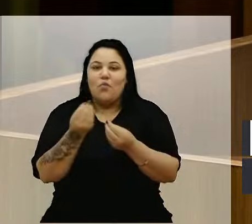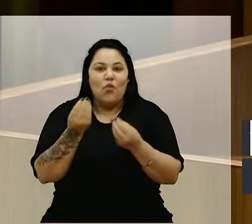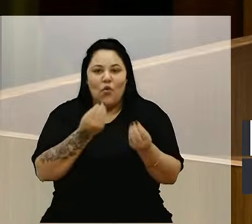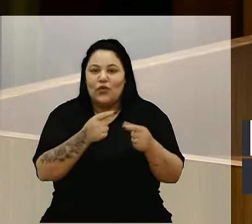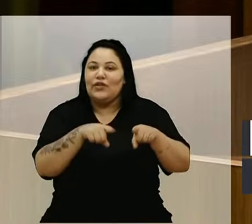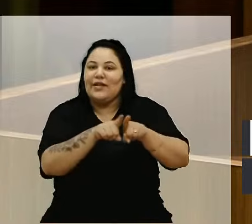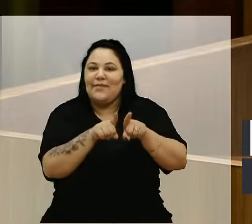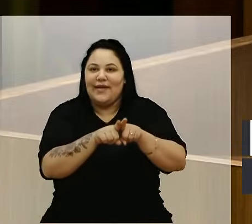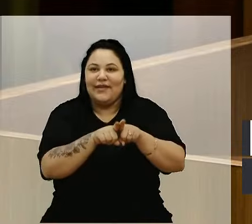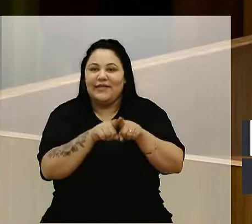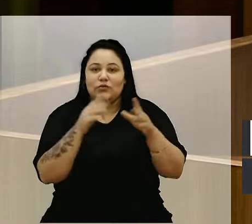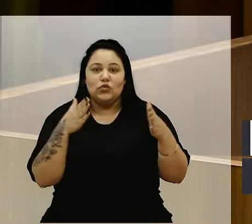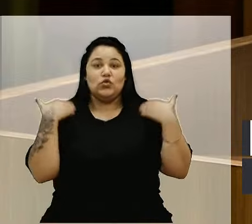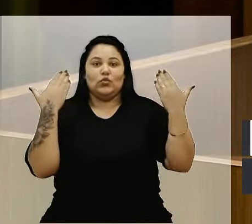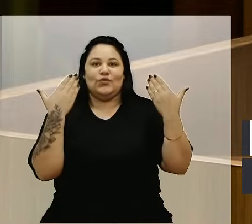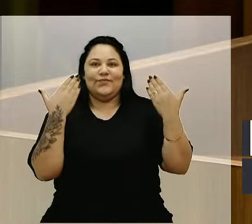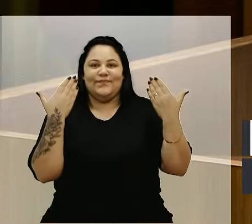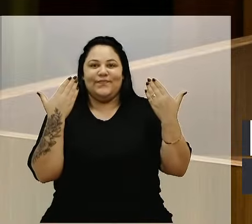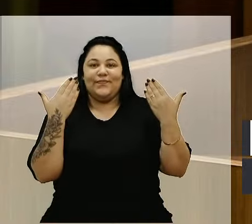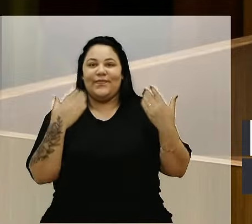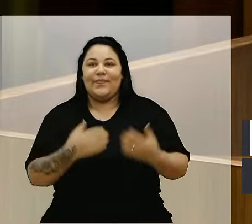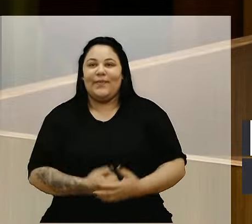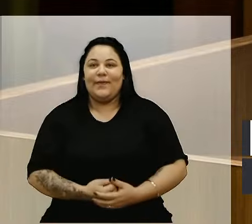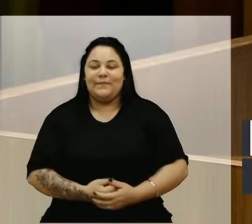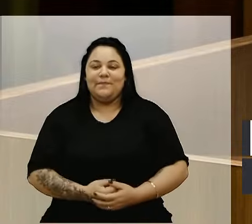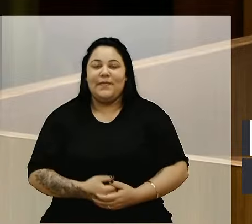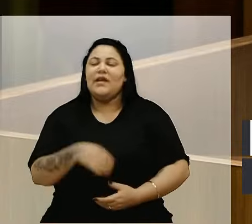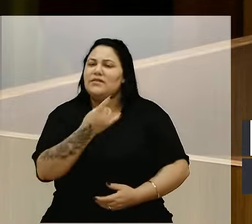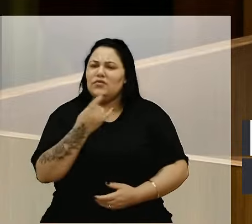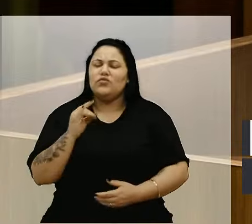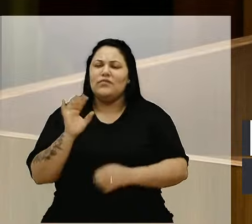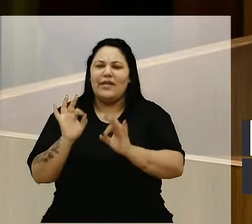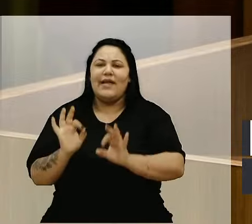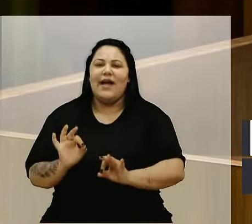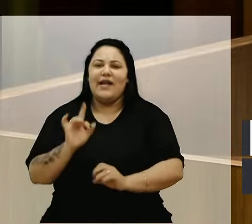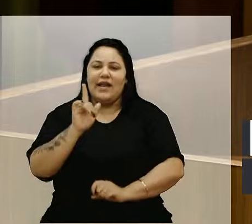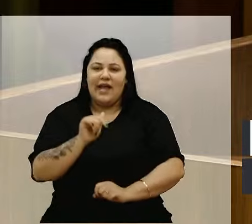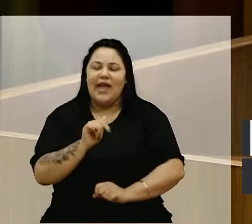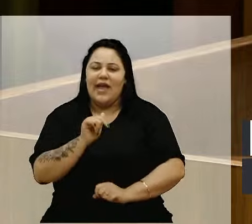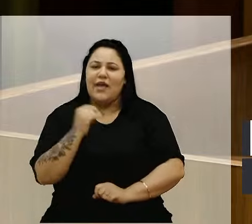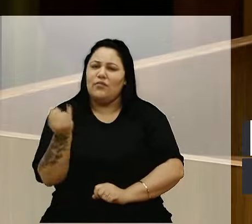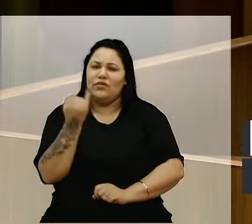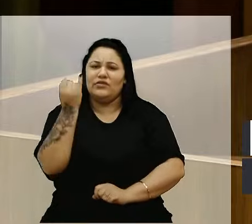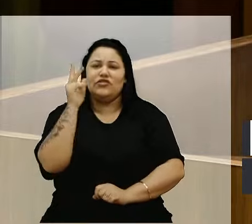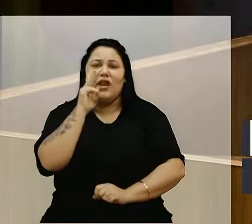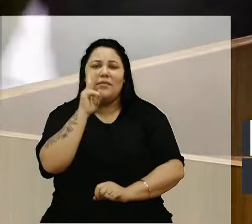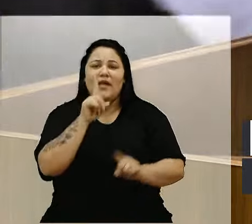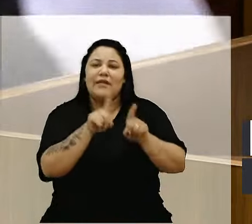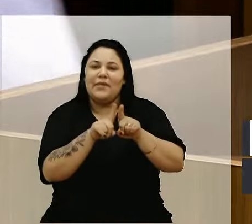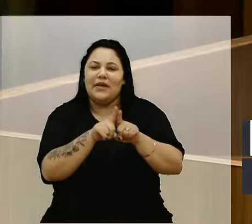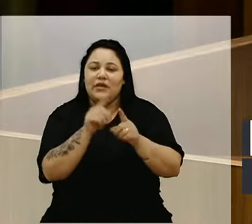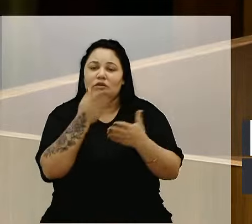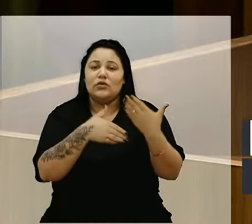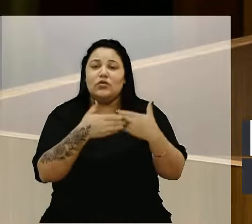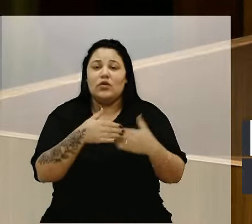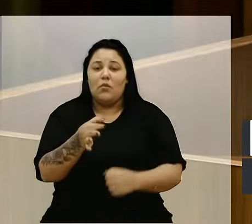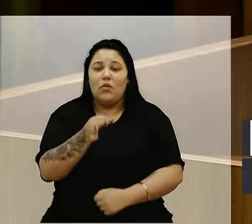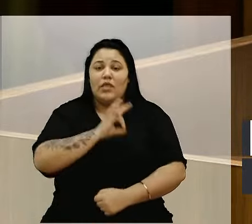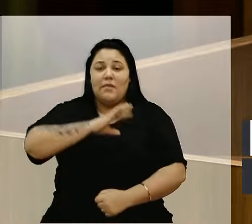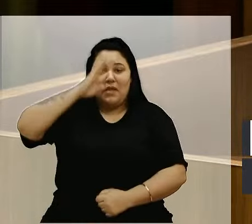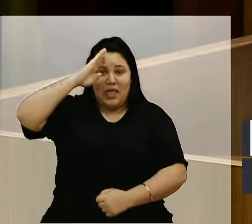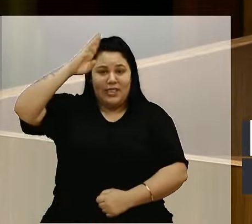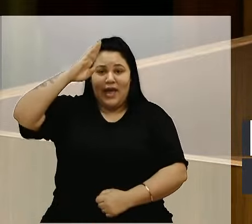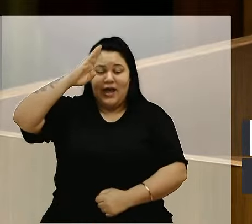na surpresa. Nesta última questão, torna-se fundamental lembrar que os policiais militares,